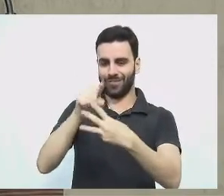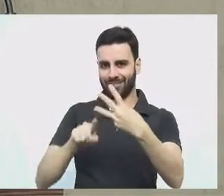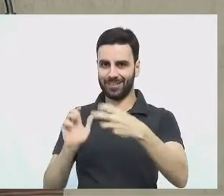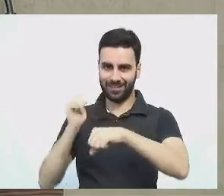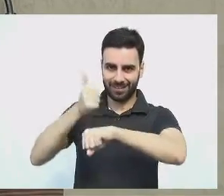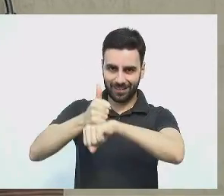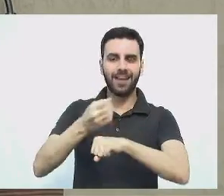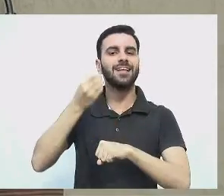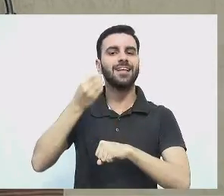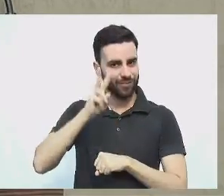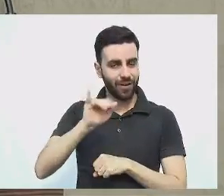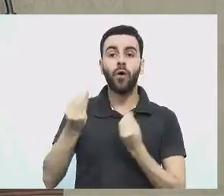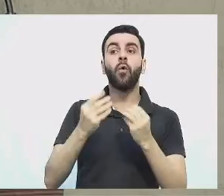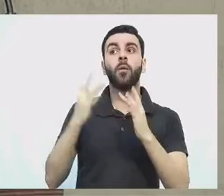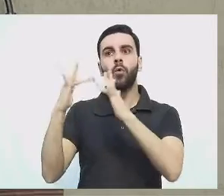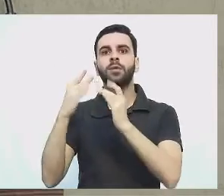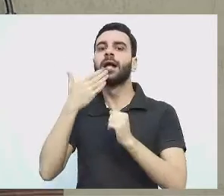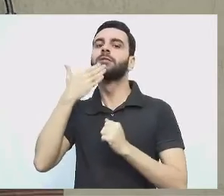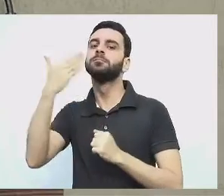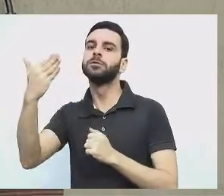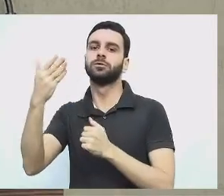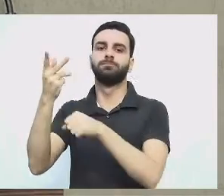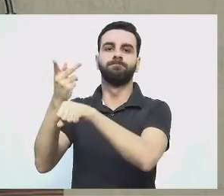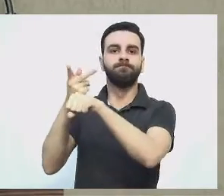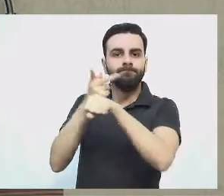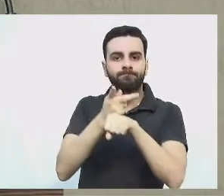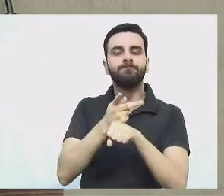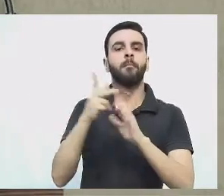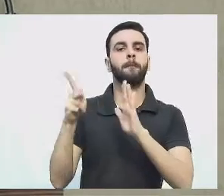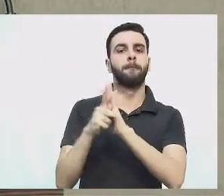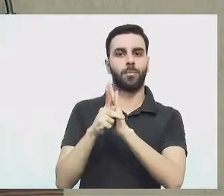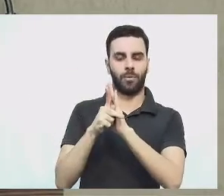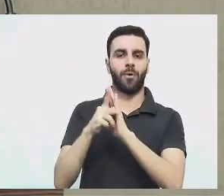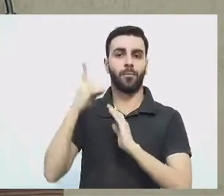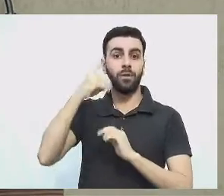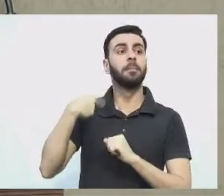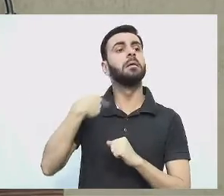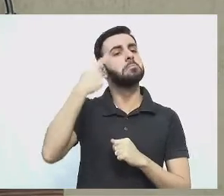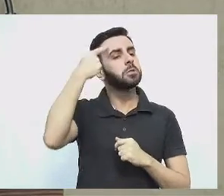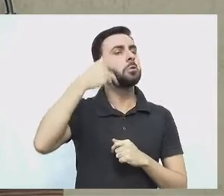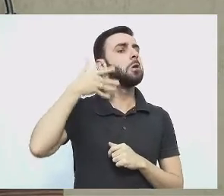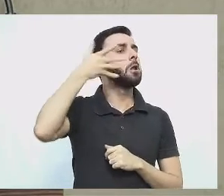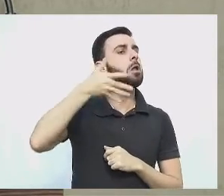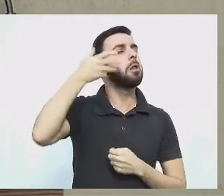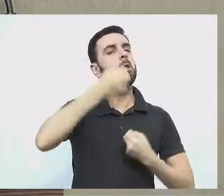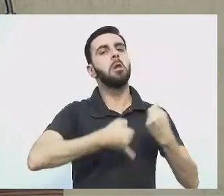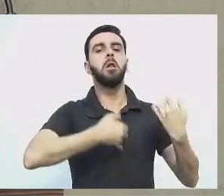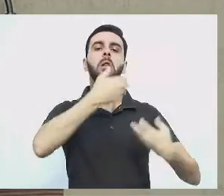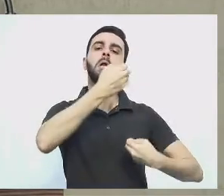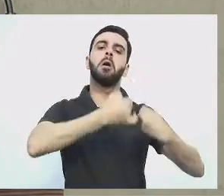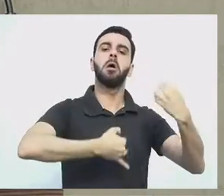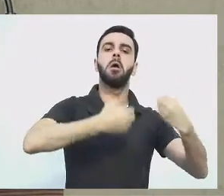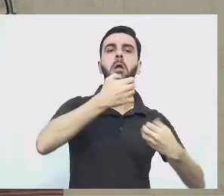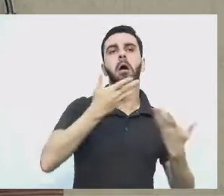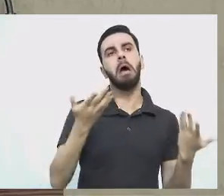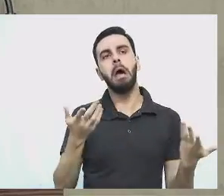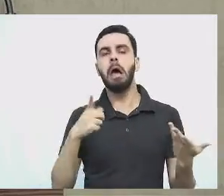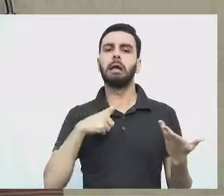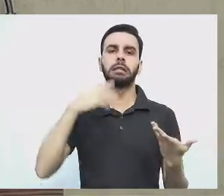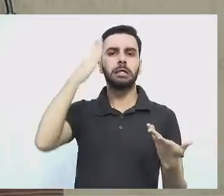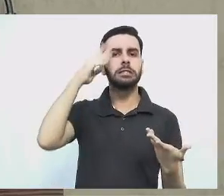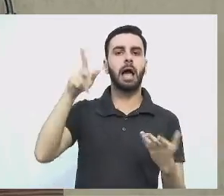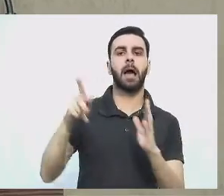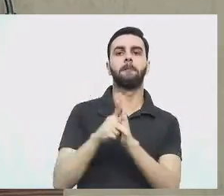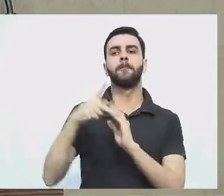ver o que é buscar uma emenda parlamentar. Porque muitos só falam, presidente, ah, que sabe do